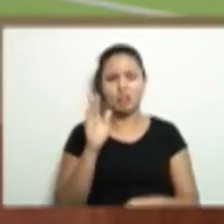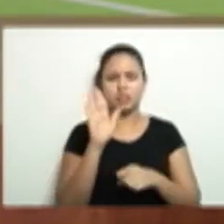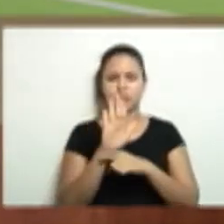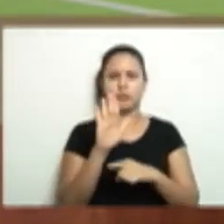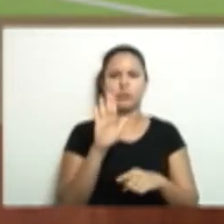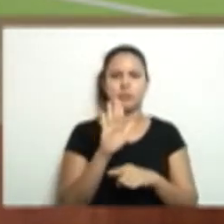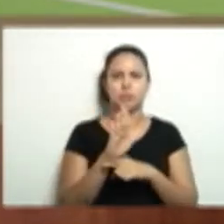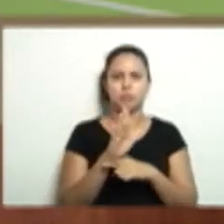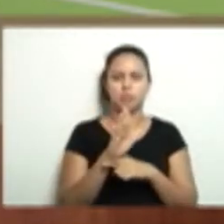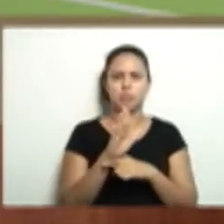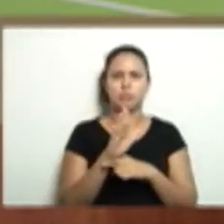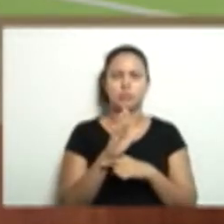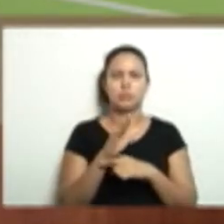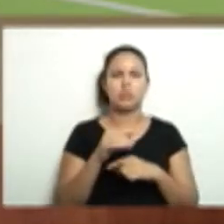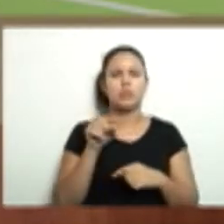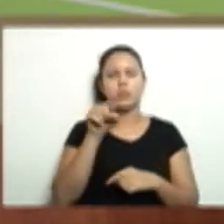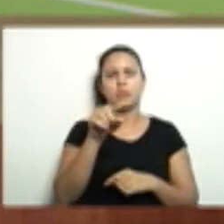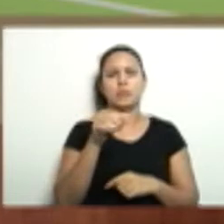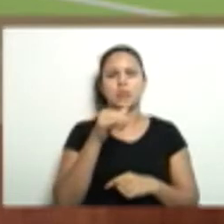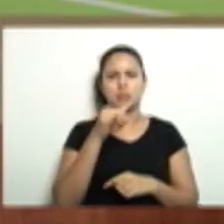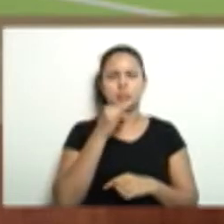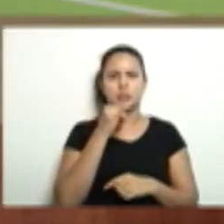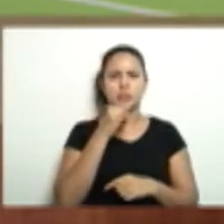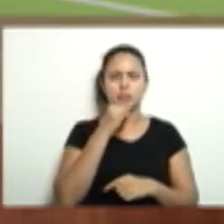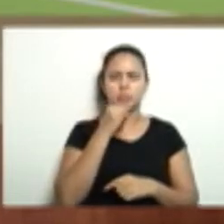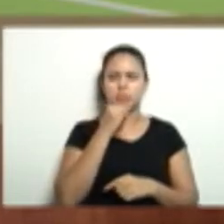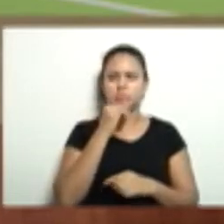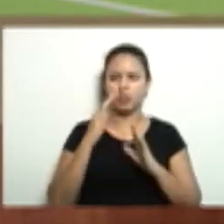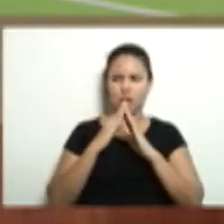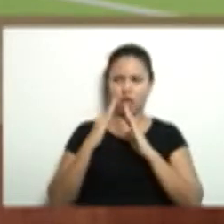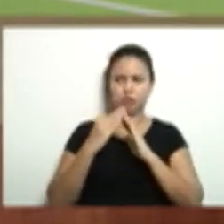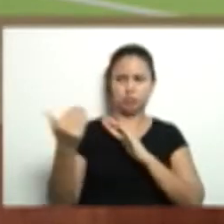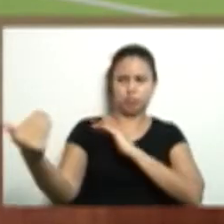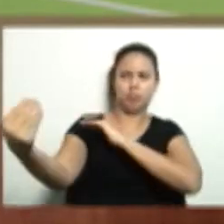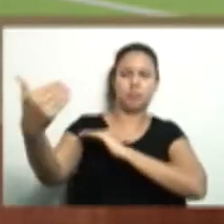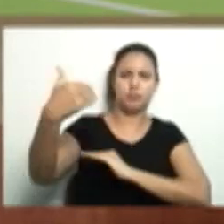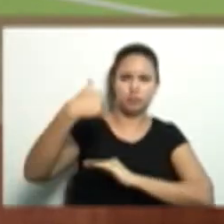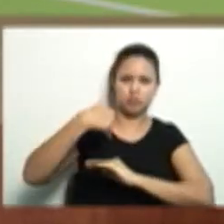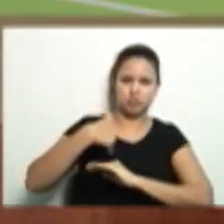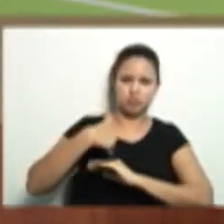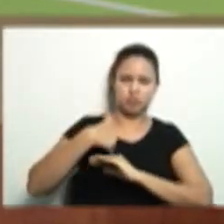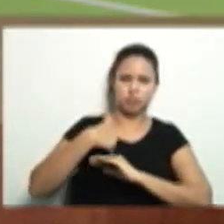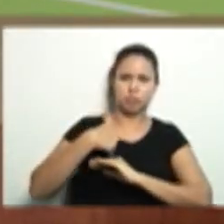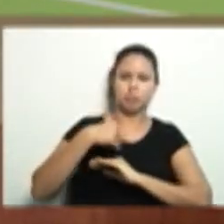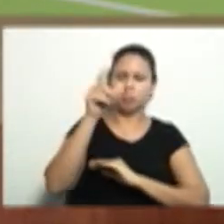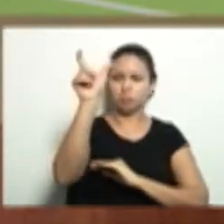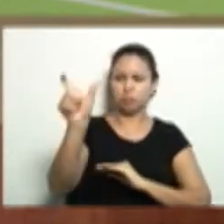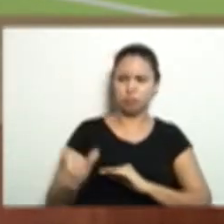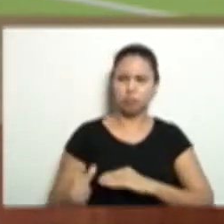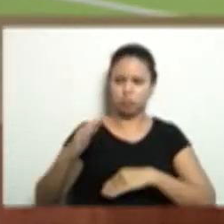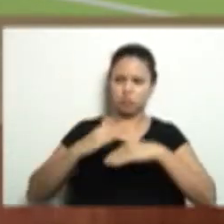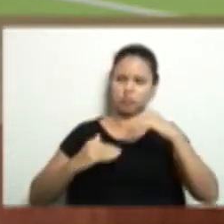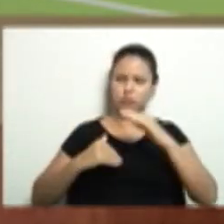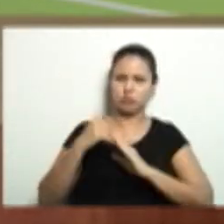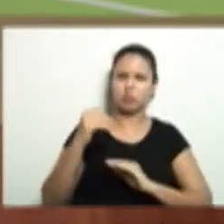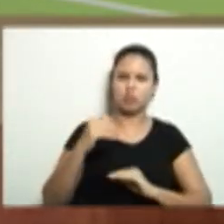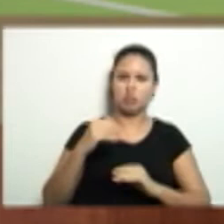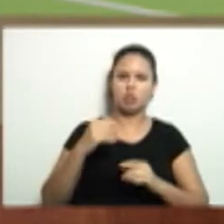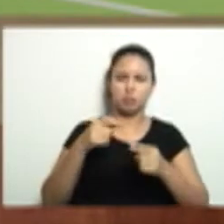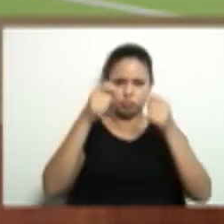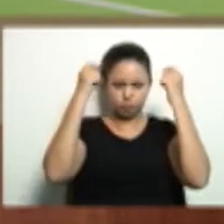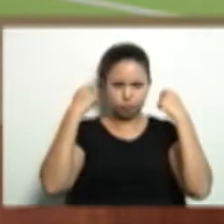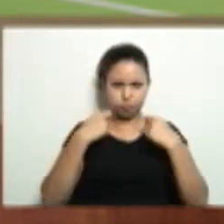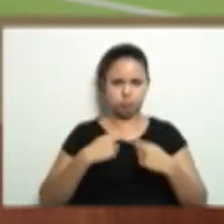já recebe em sua casa um técnico do IBGE, do Instituto Brasileiro de Geografia e Estatística, para fazer um